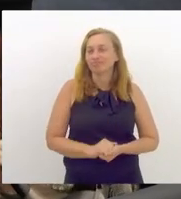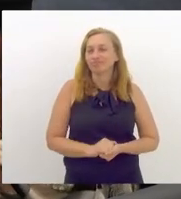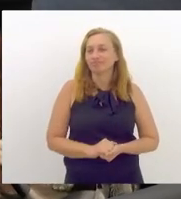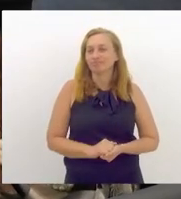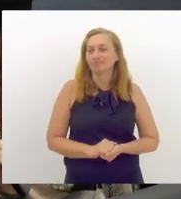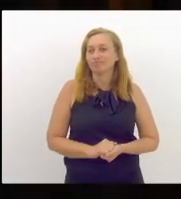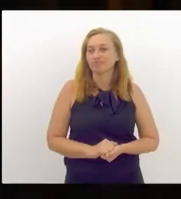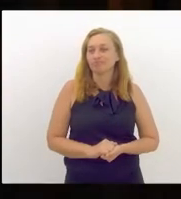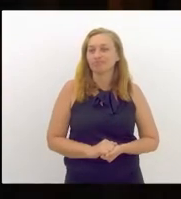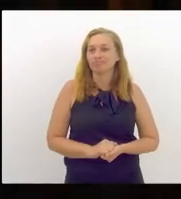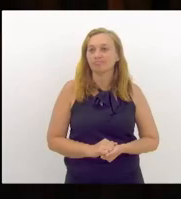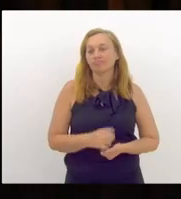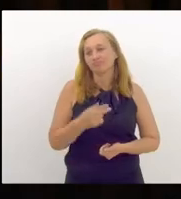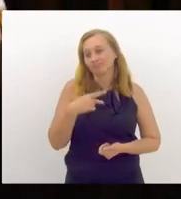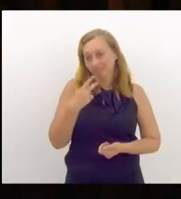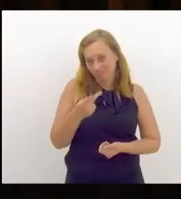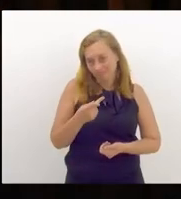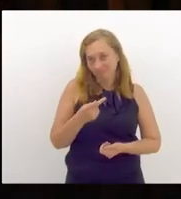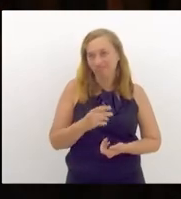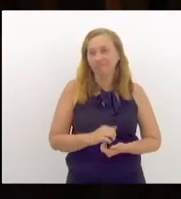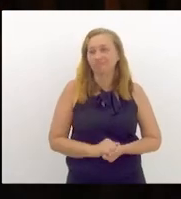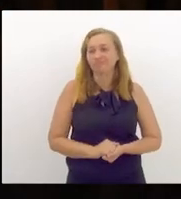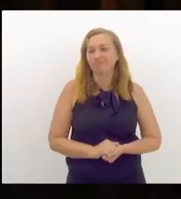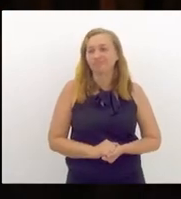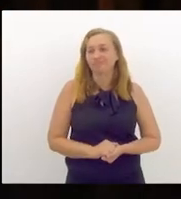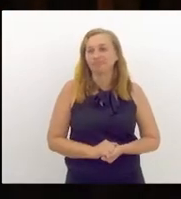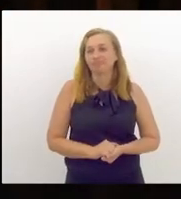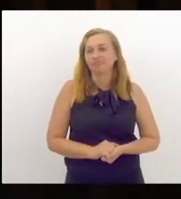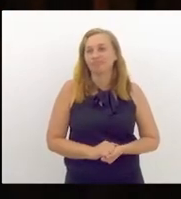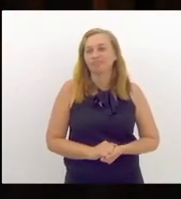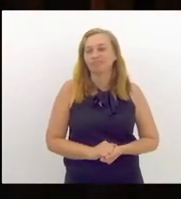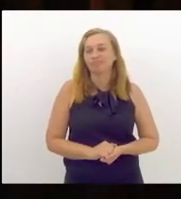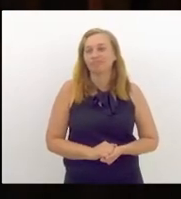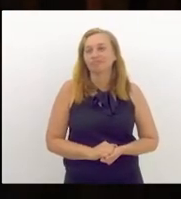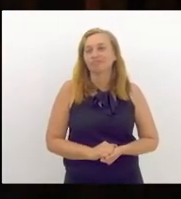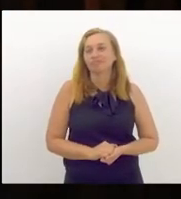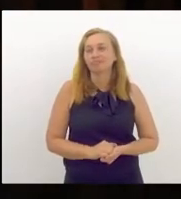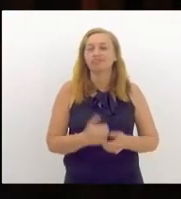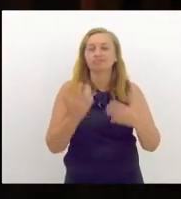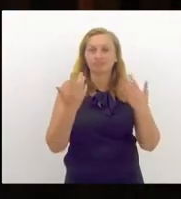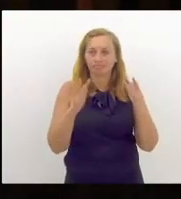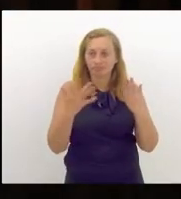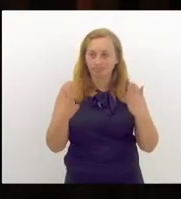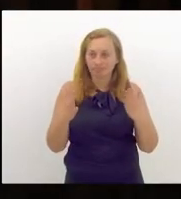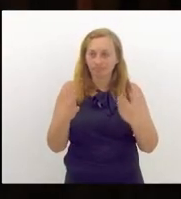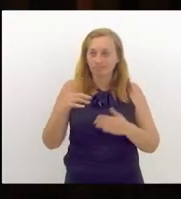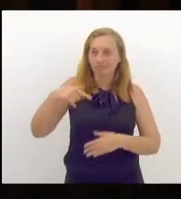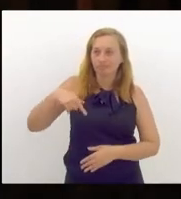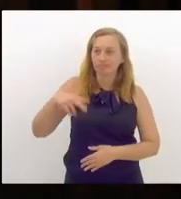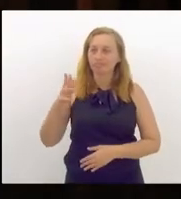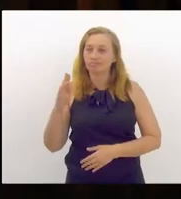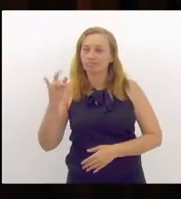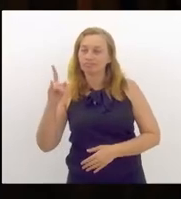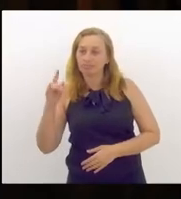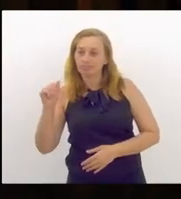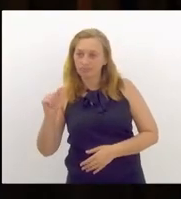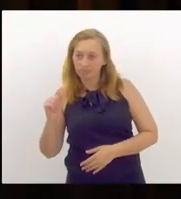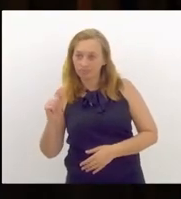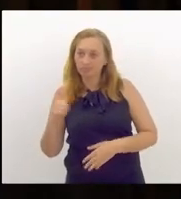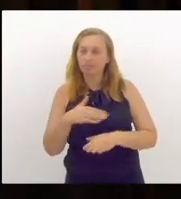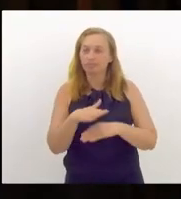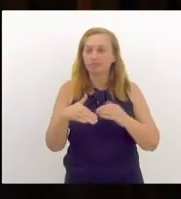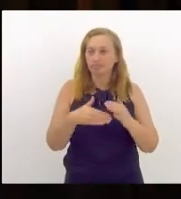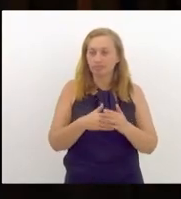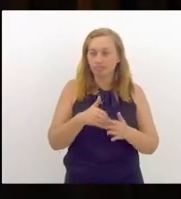começando assim dizer fazendo uma saudação quilombolas a todas